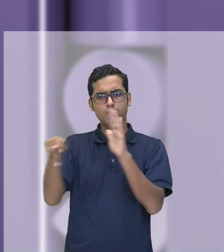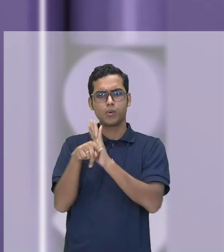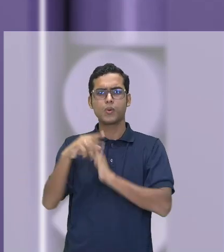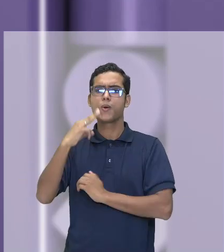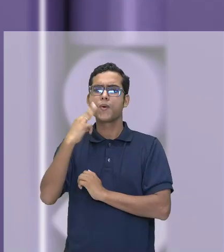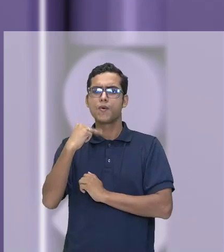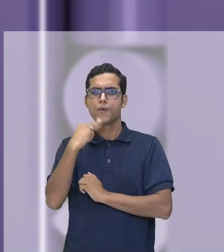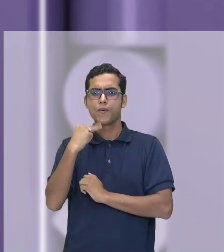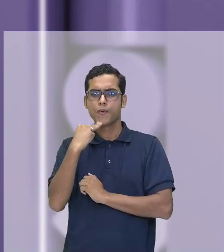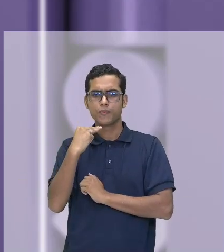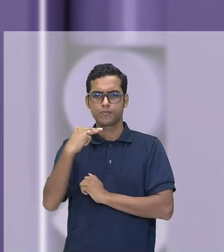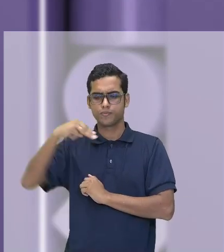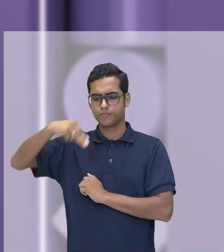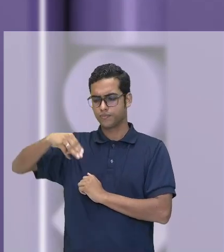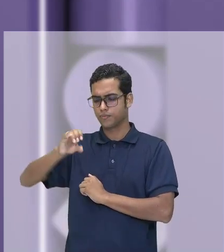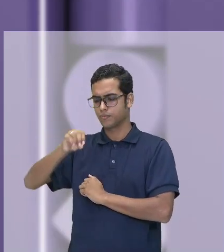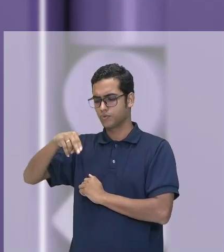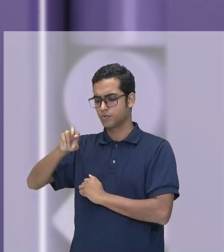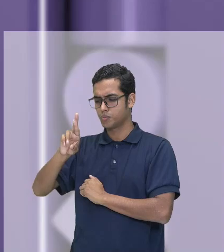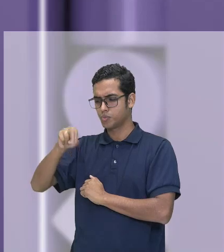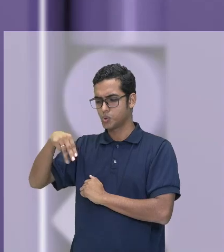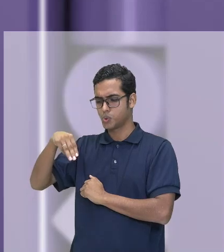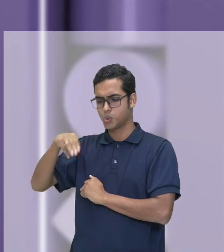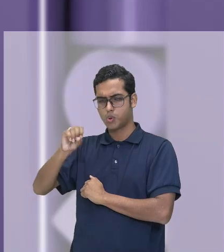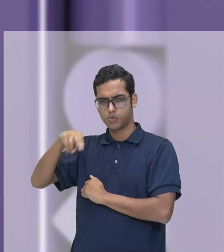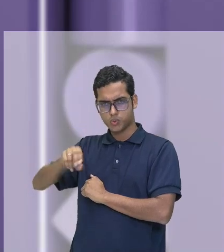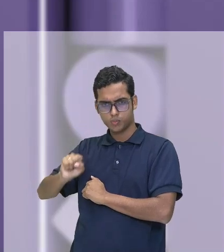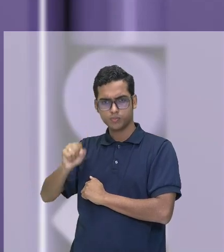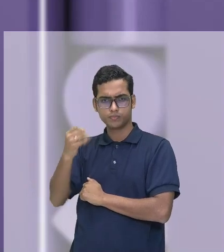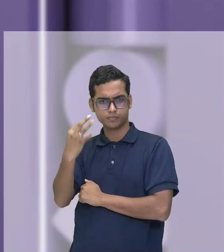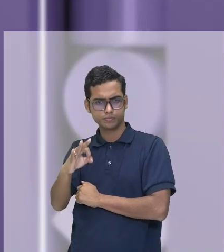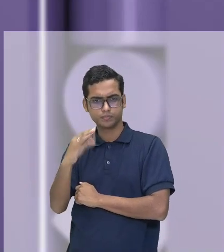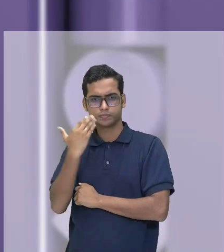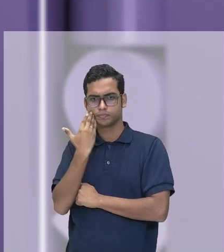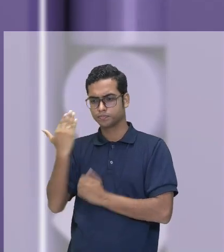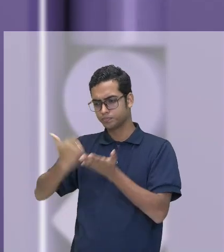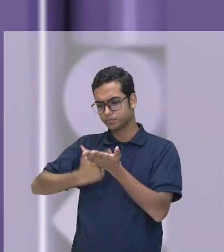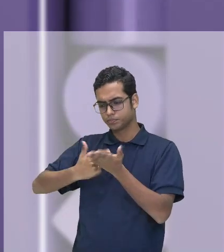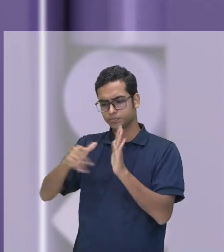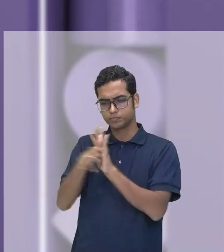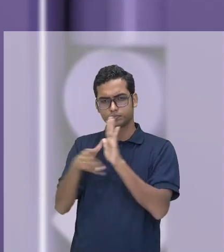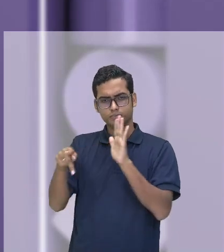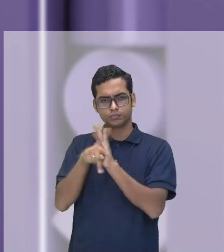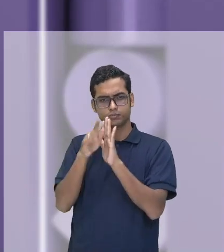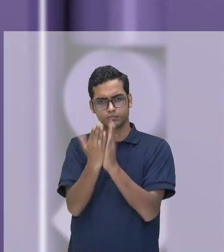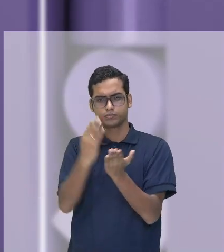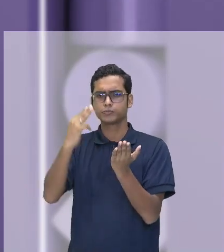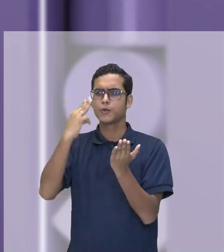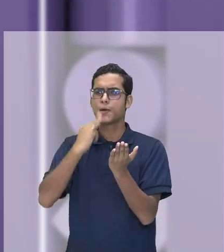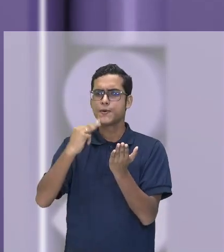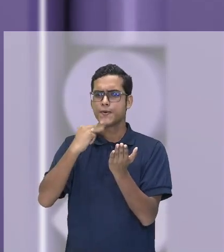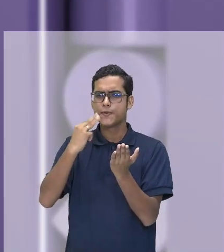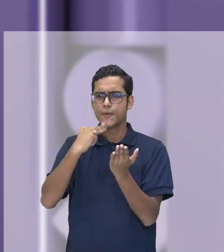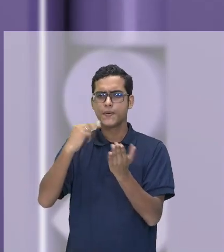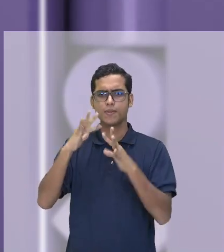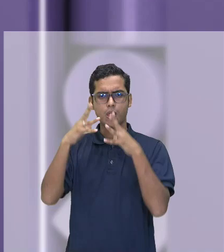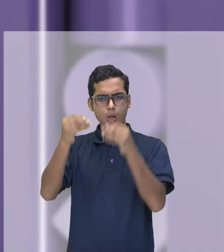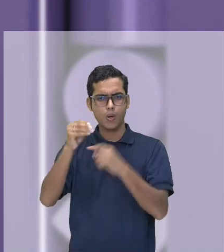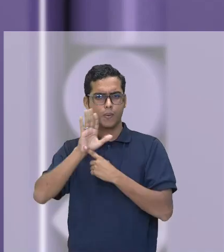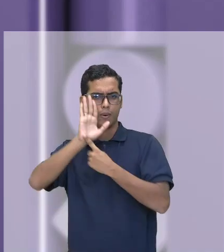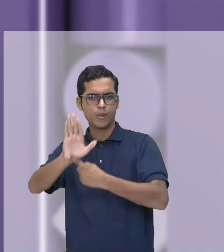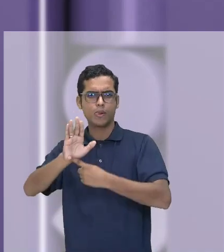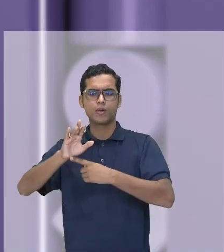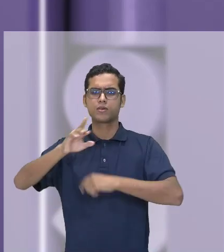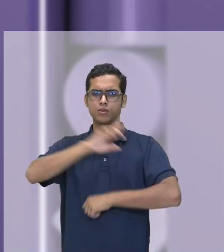Cristo dos Santos Últimos Dias, a partir do seu livro sagrado dos Mormons. Todas essas manifestações